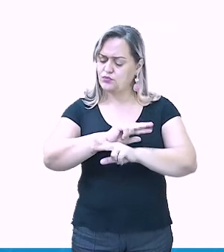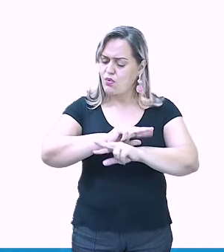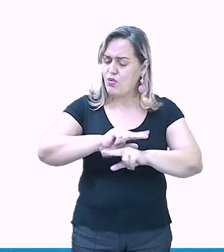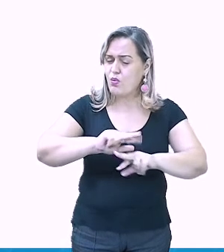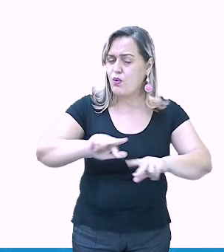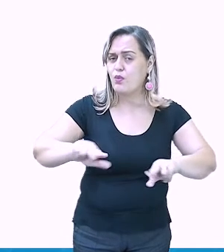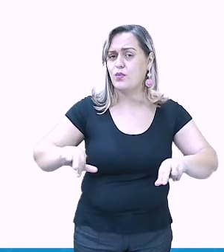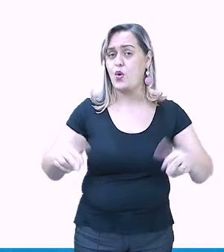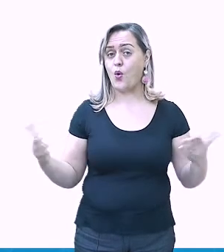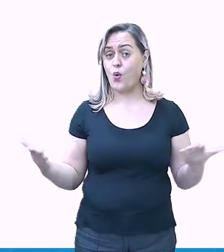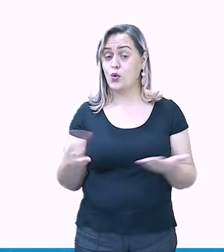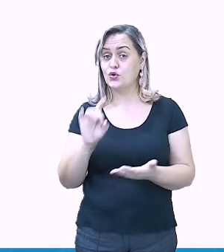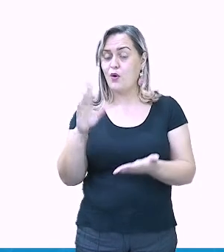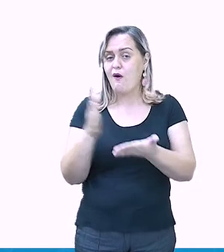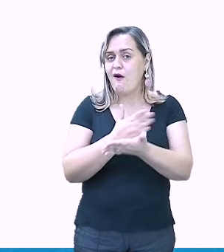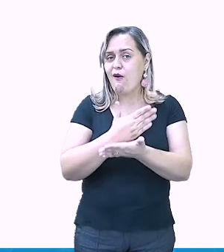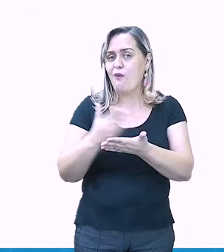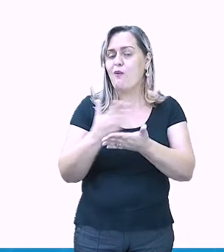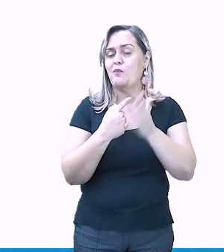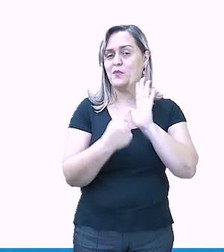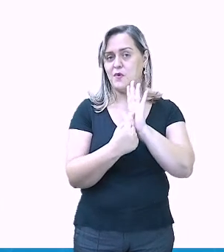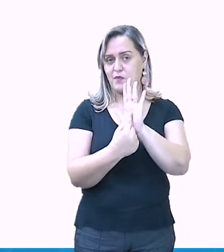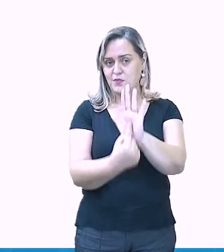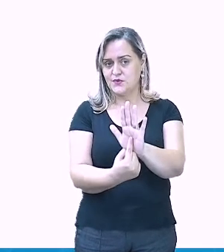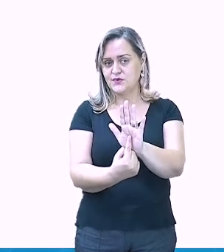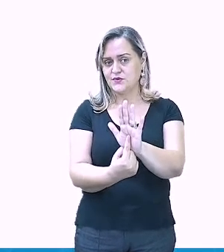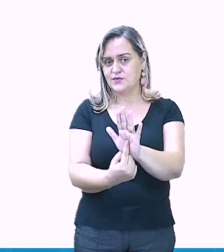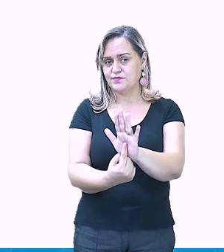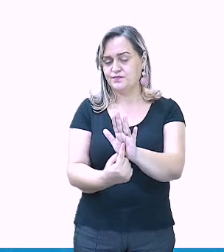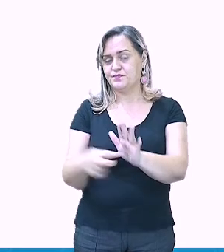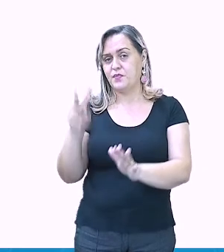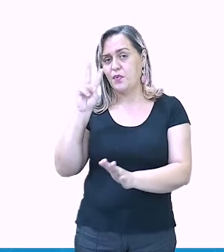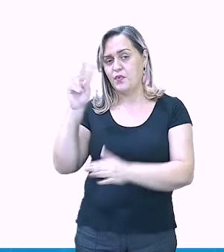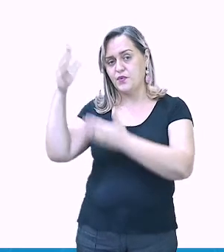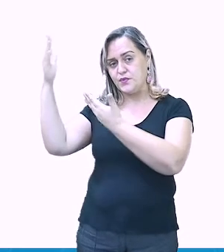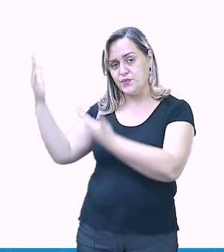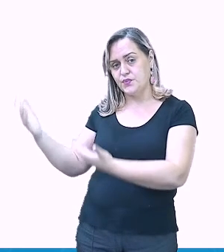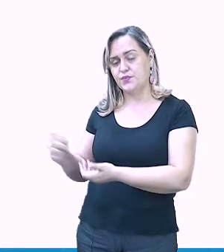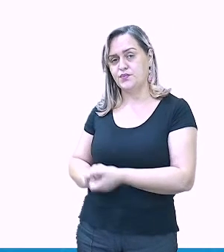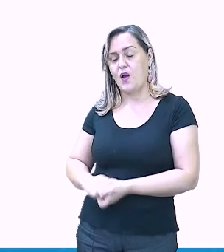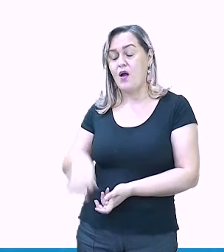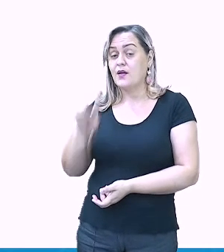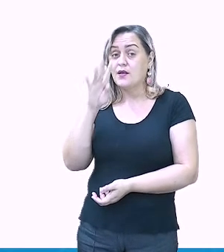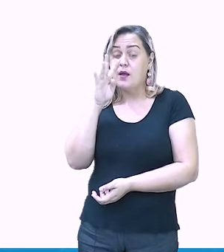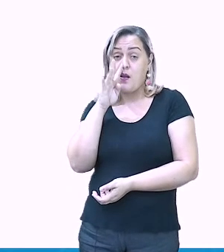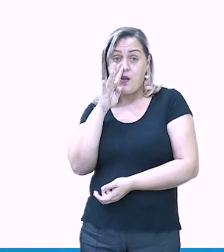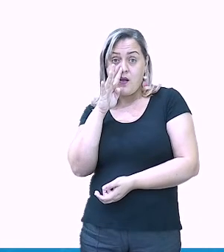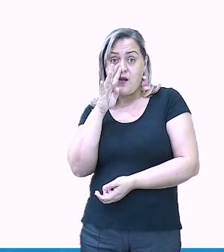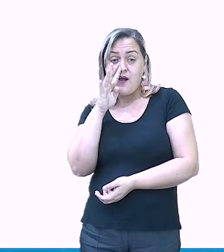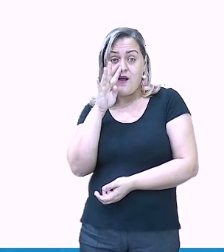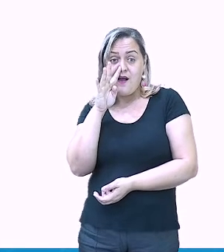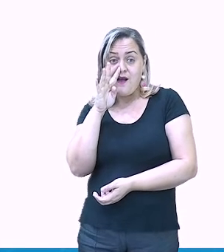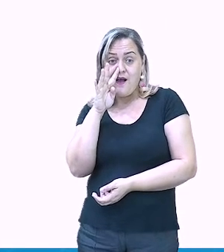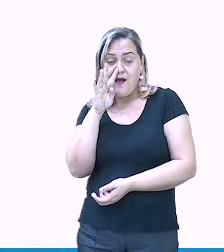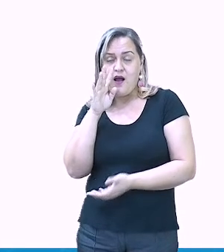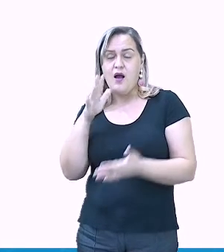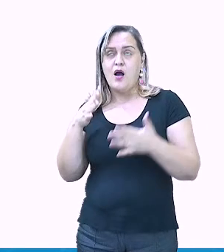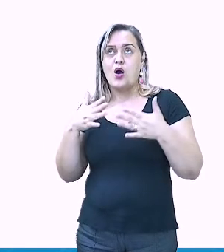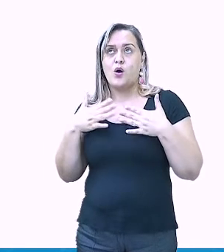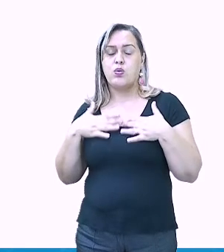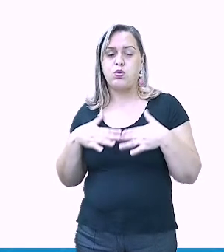vamos falar de todas, mas temos aí então disponível de admiração, temos a de